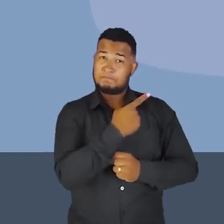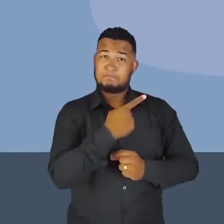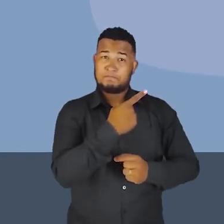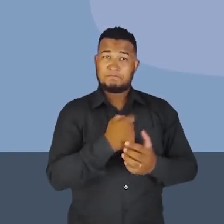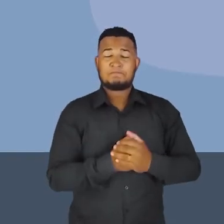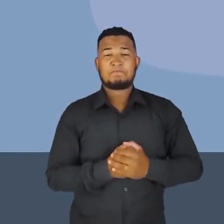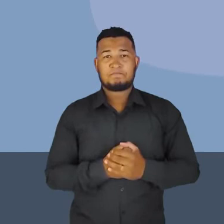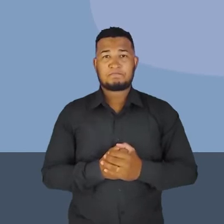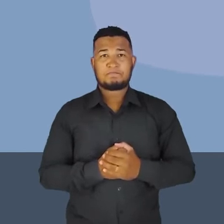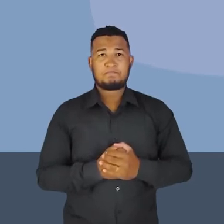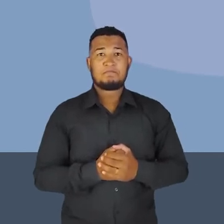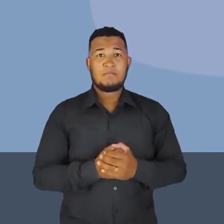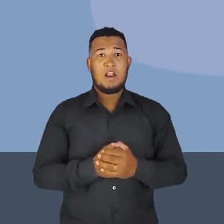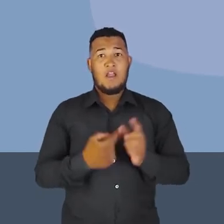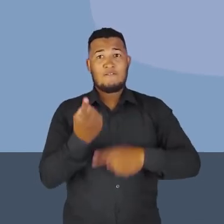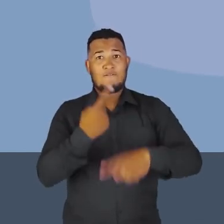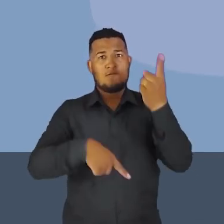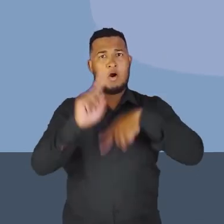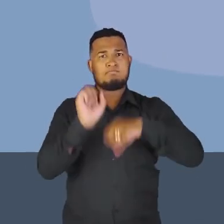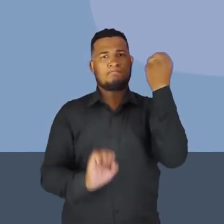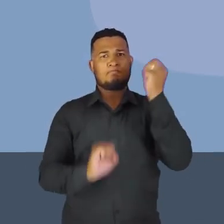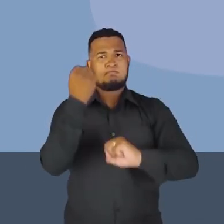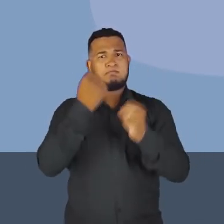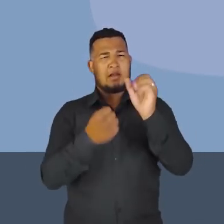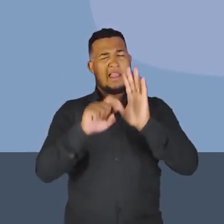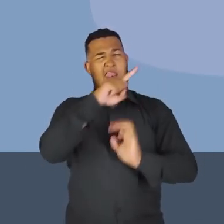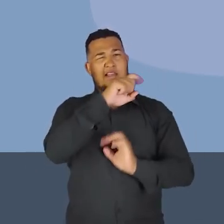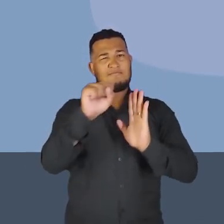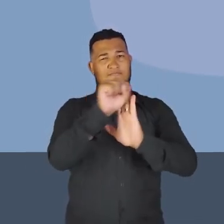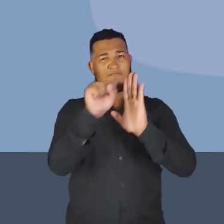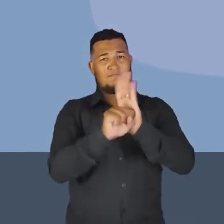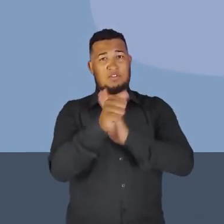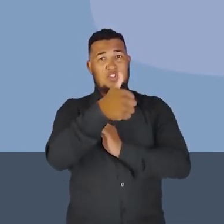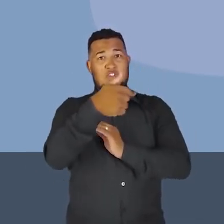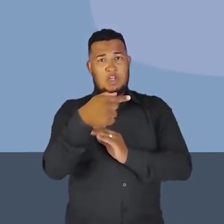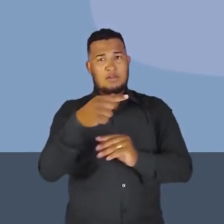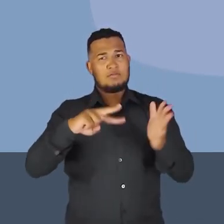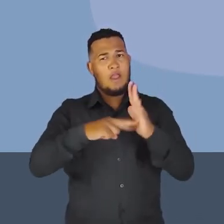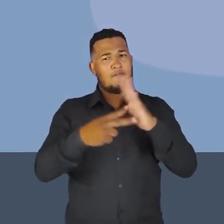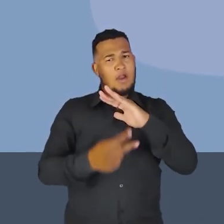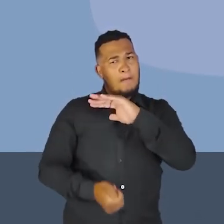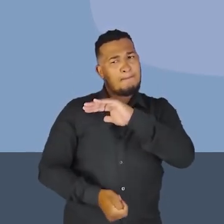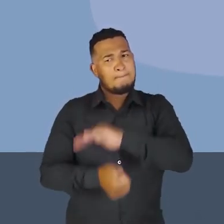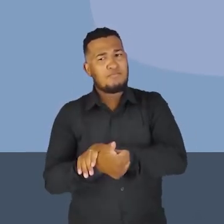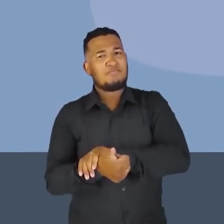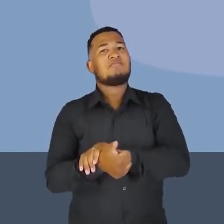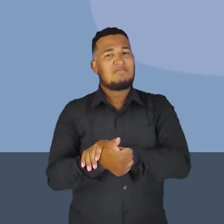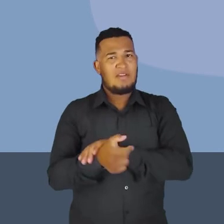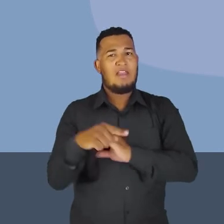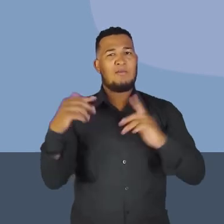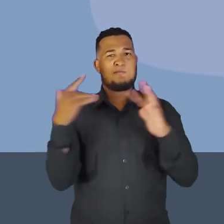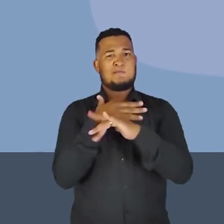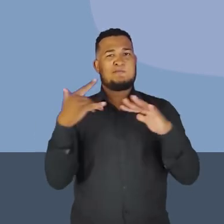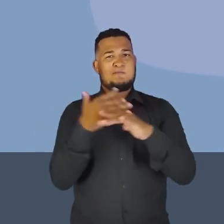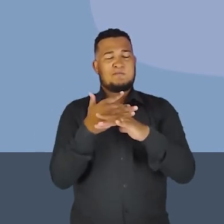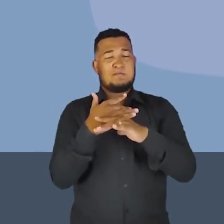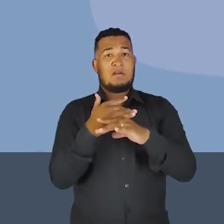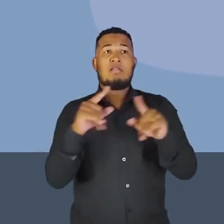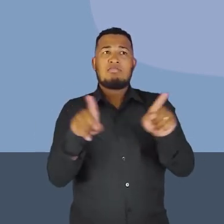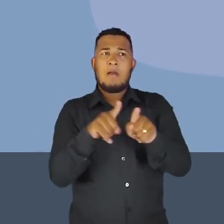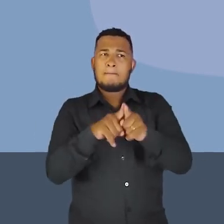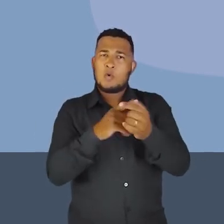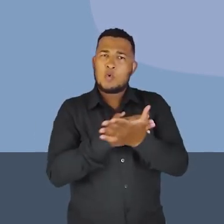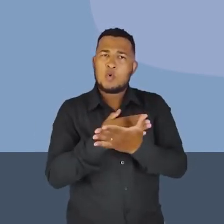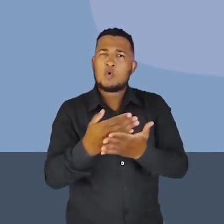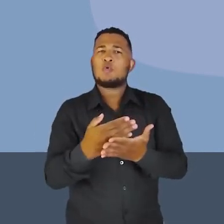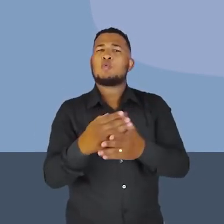a Revolução Industrial no século XVII, ela favoreceu a urbanização. Nos últimos séculos, especialmente a partir da Revolução